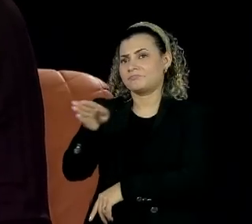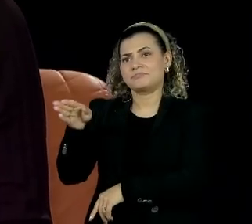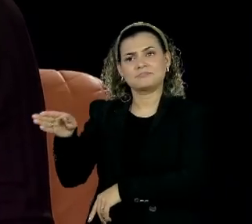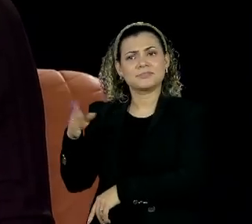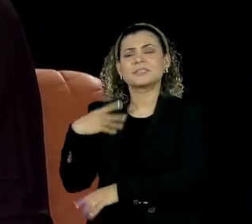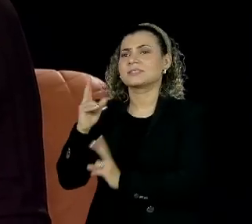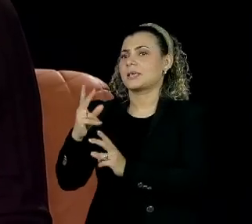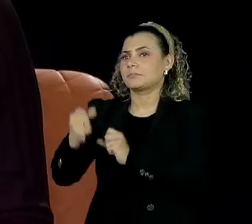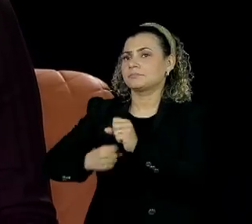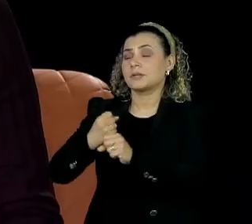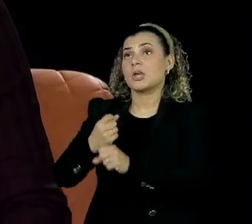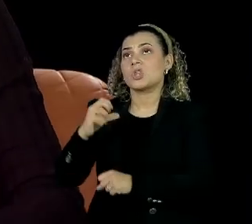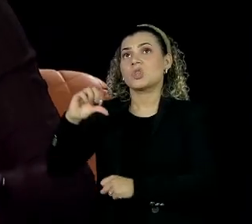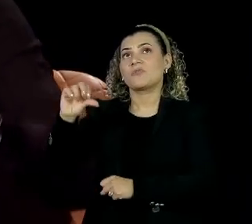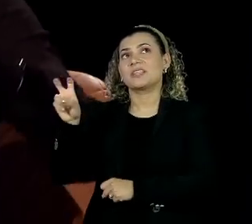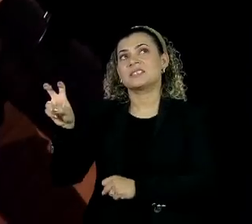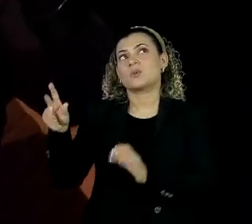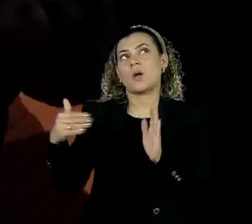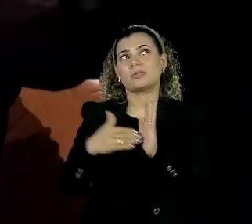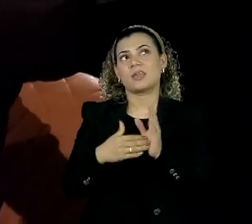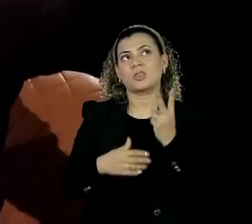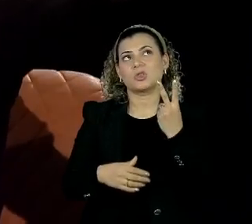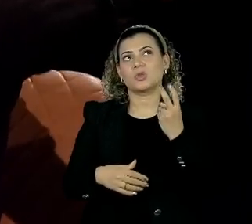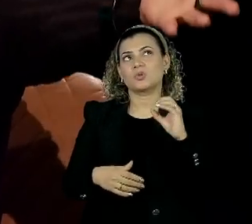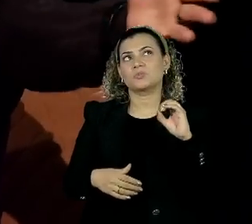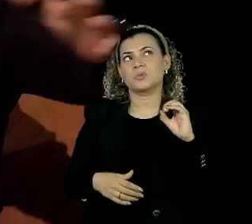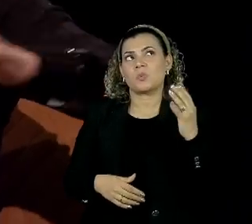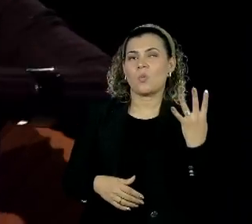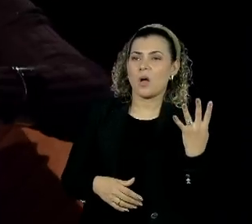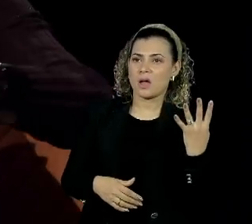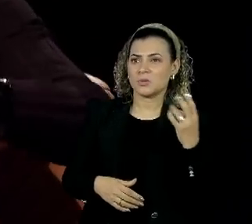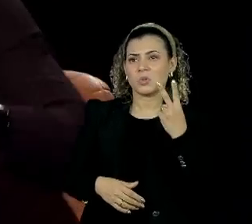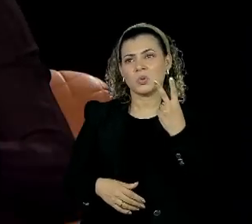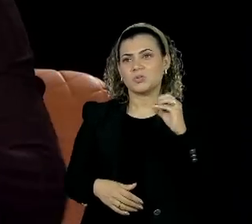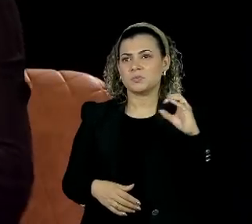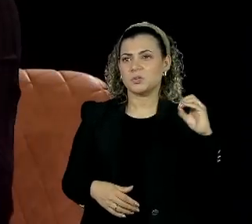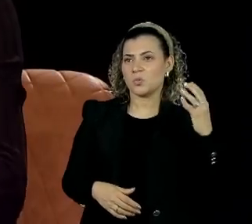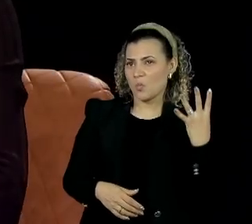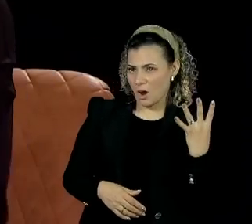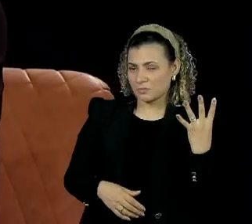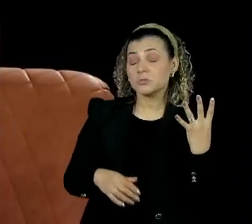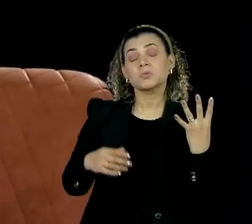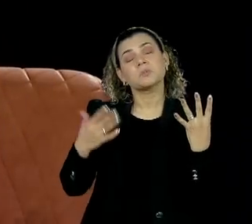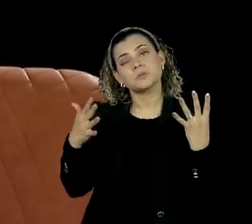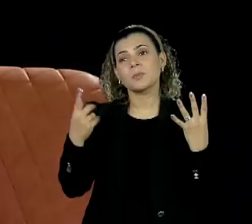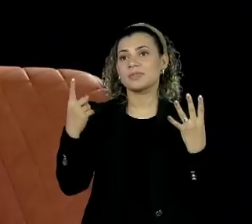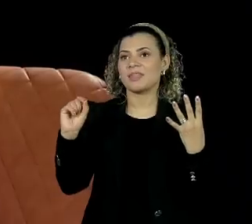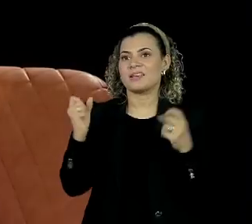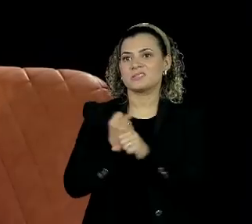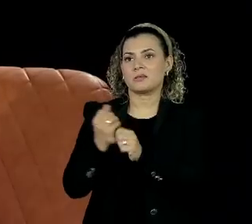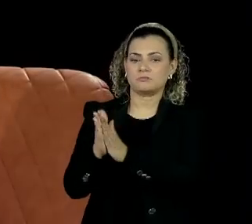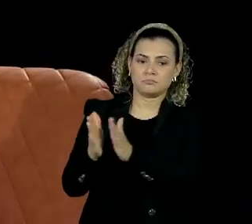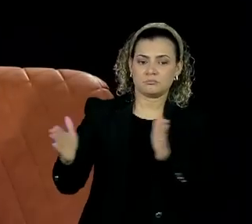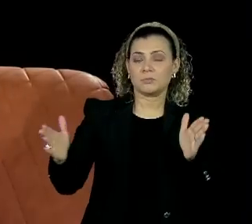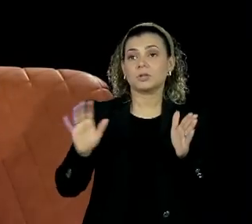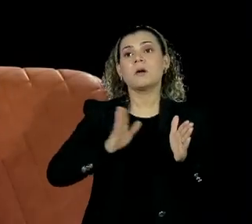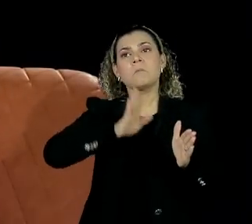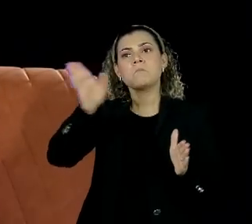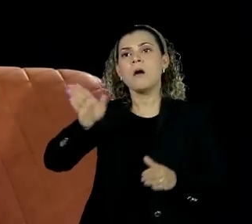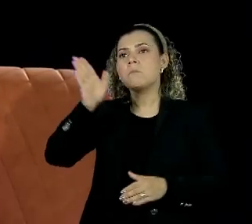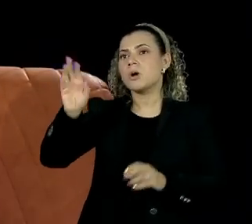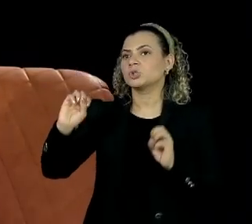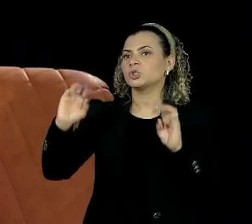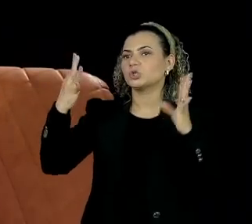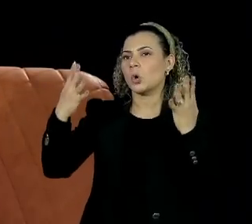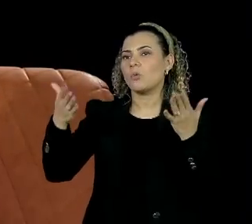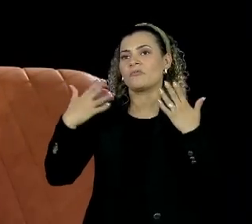anos seguintes. De 95 até 2004, por aí, uns 10 anos, eu fui anualmente fazer shows ali de